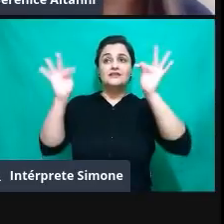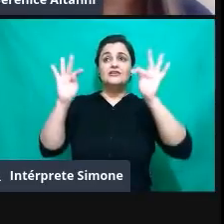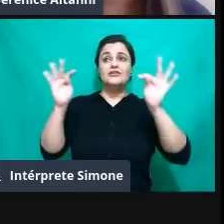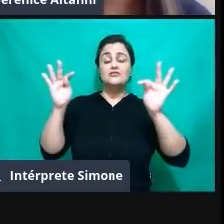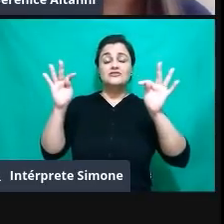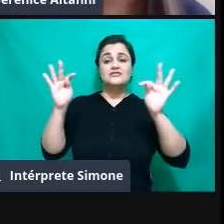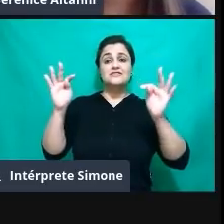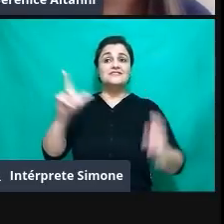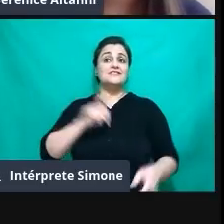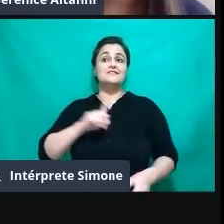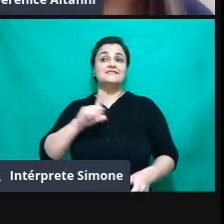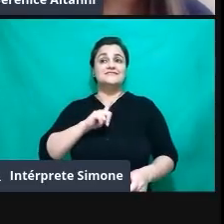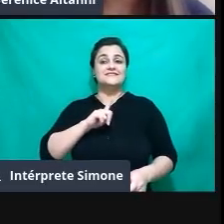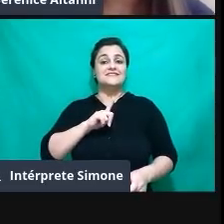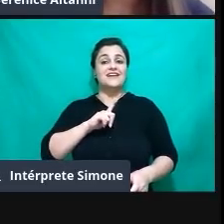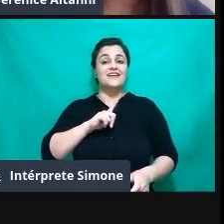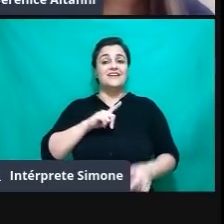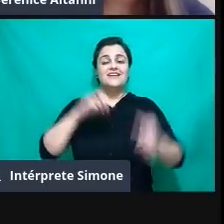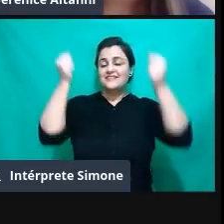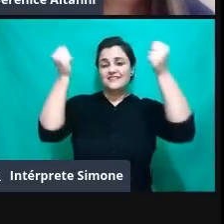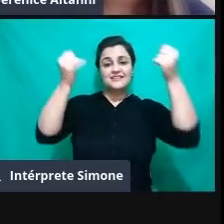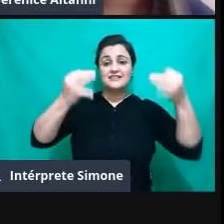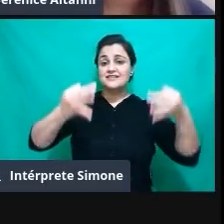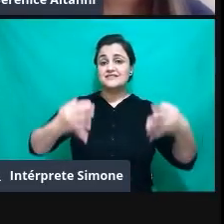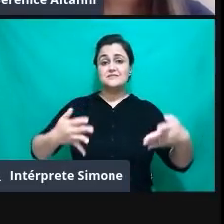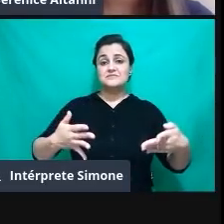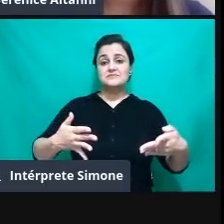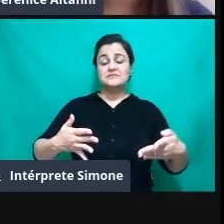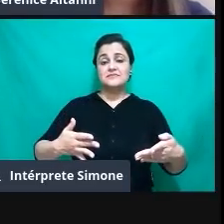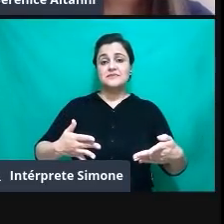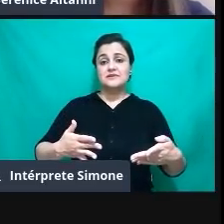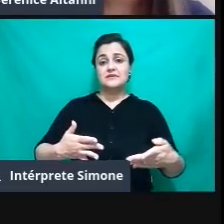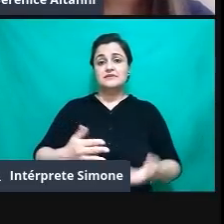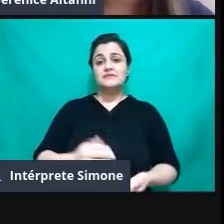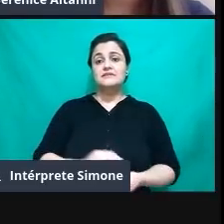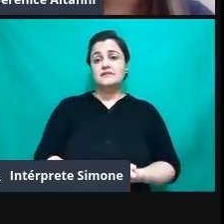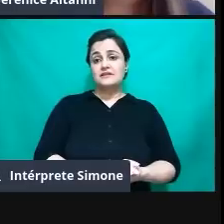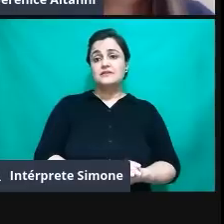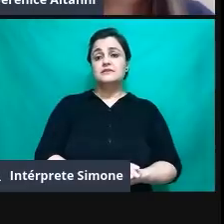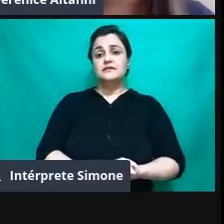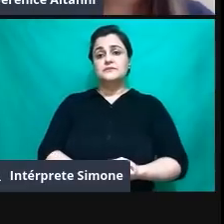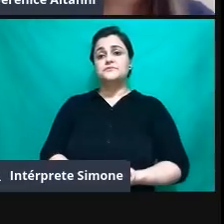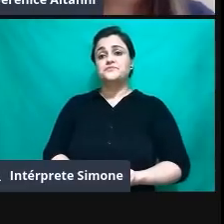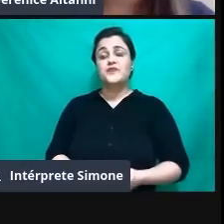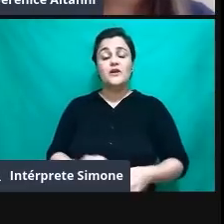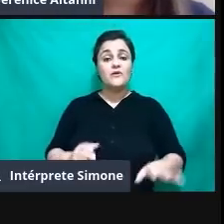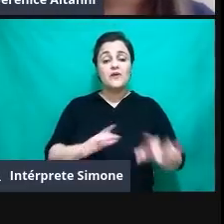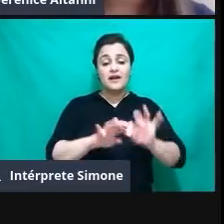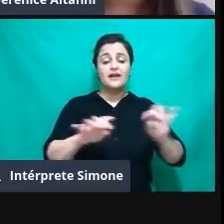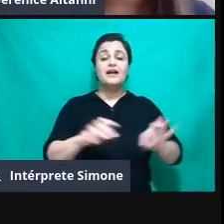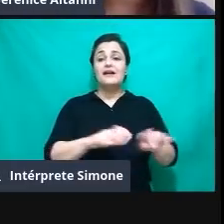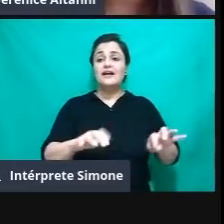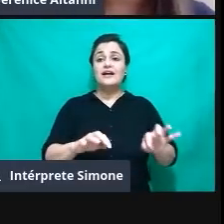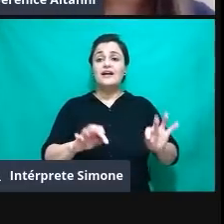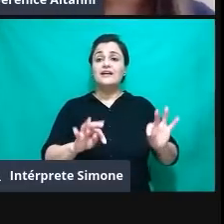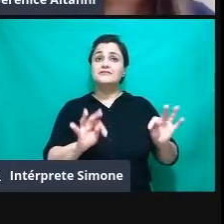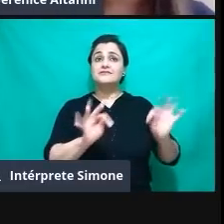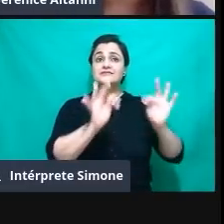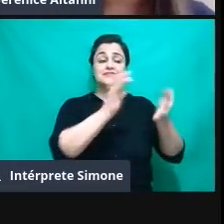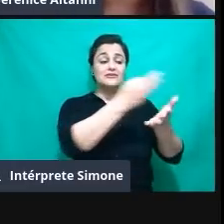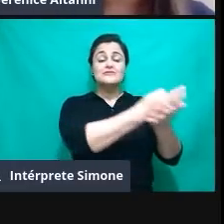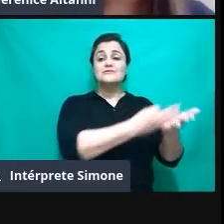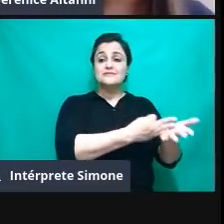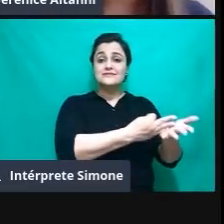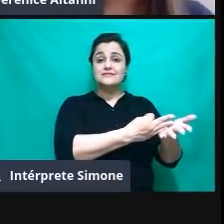opinião sobre aquele assunto. Então, a internet trouxe muita voz, os textos digitais trouxeram, assim mesmo, a